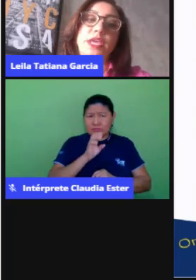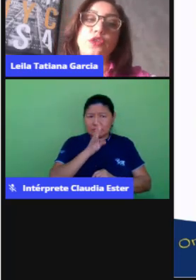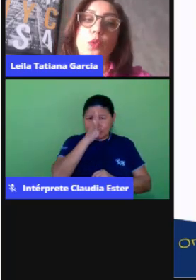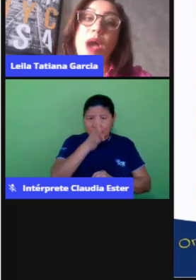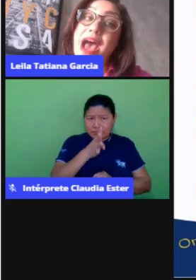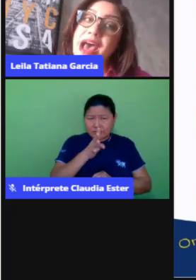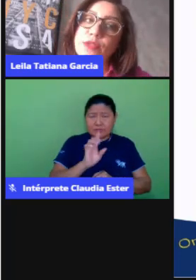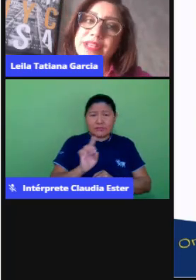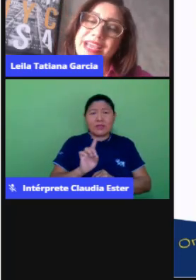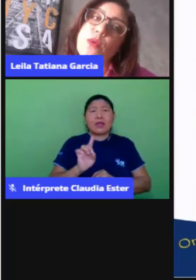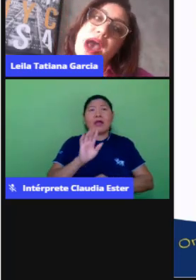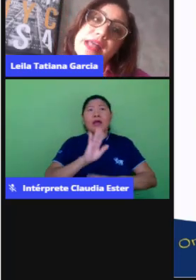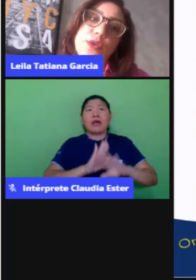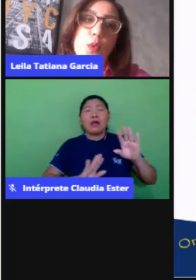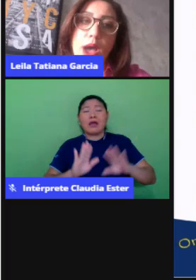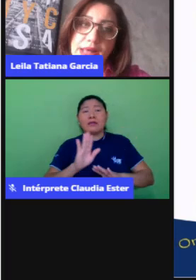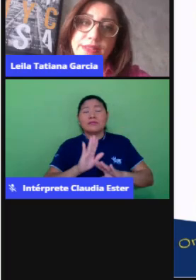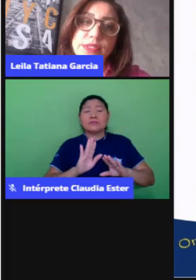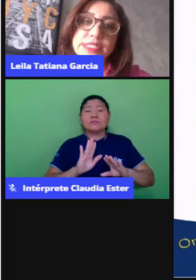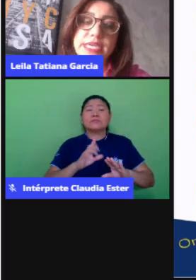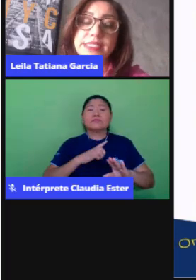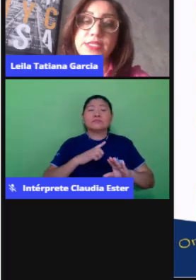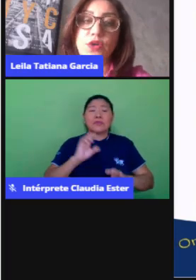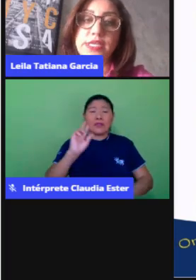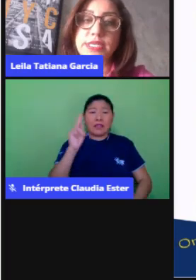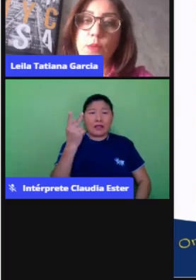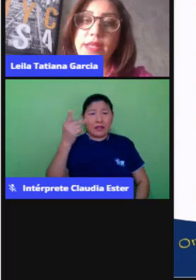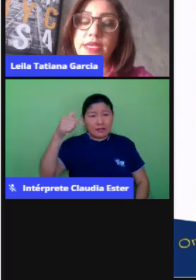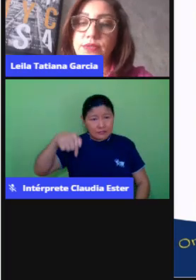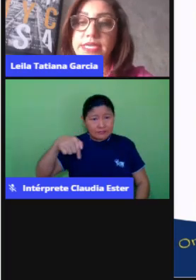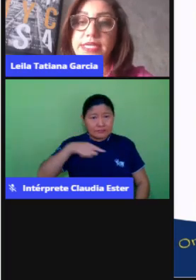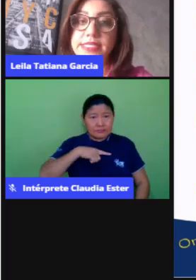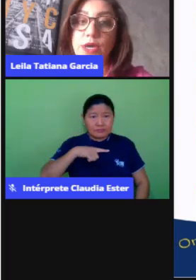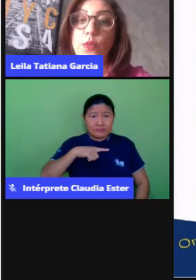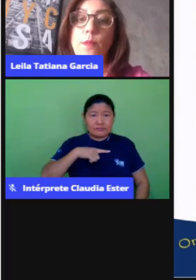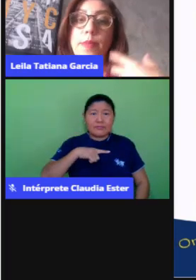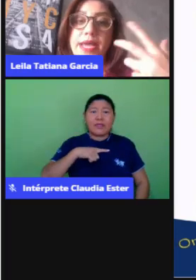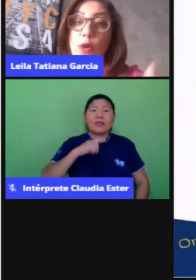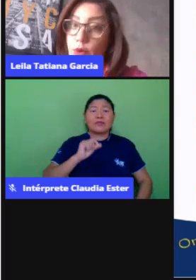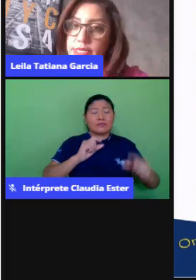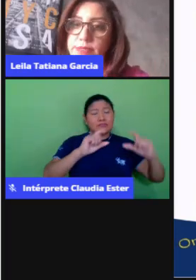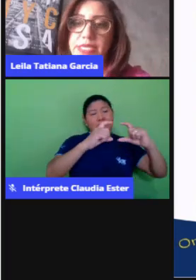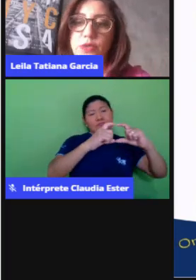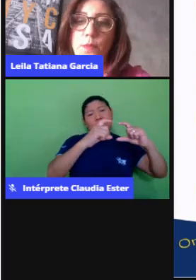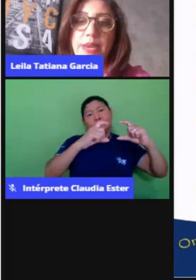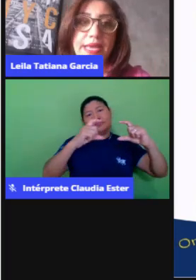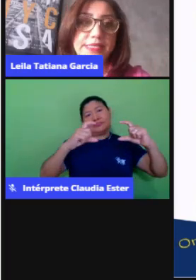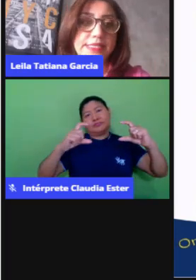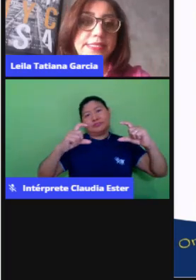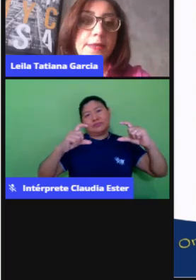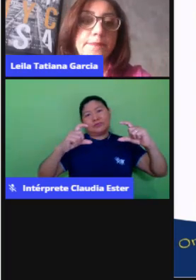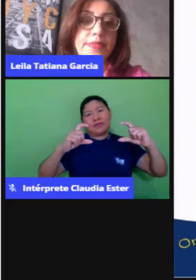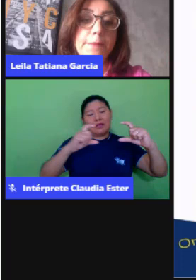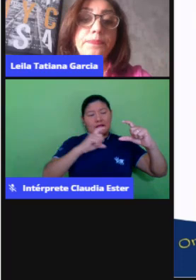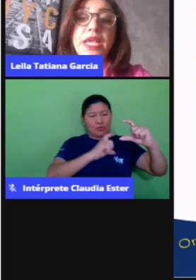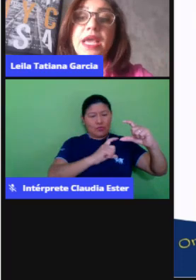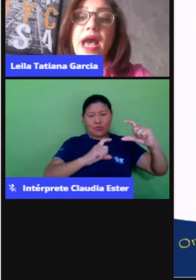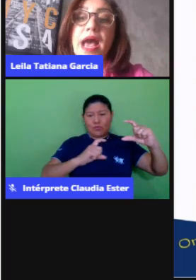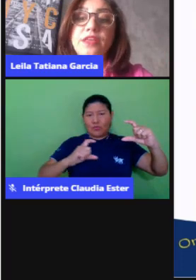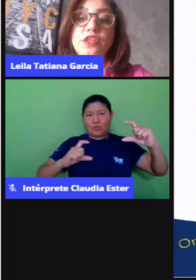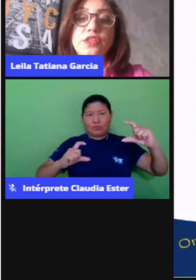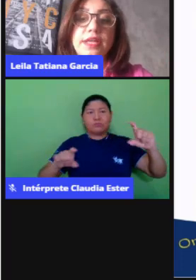tem geralmente 4, até 4 quadros, e as histórias em quadrinhos, elas são maiores, mais complexas,